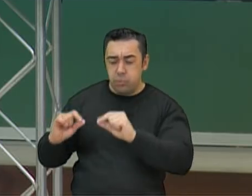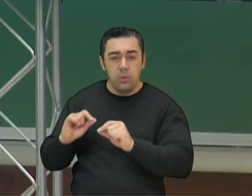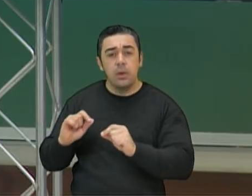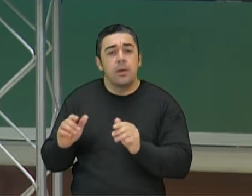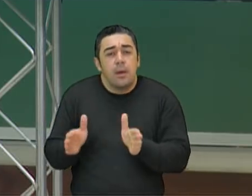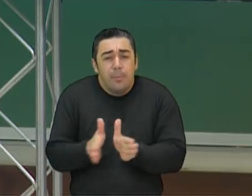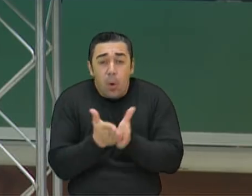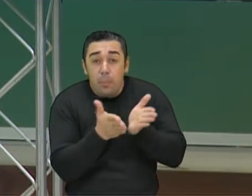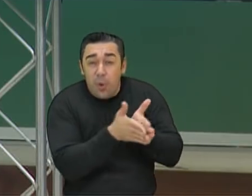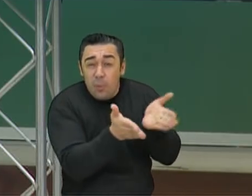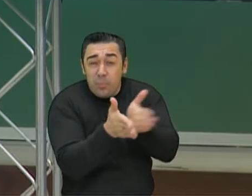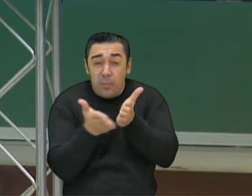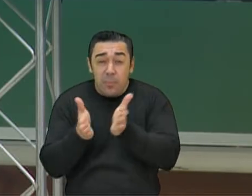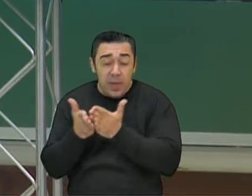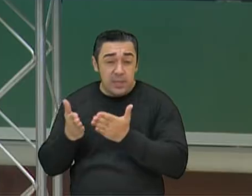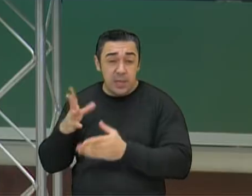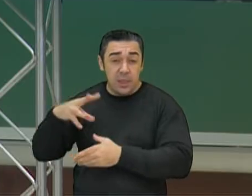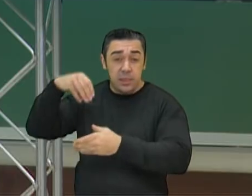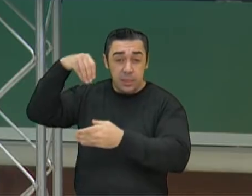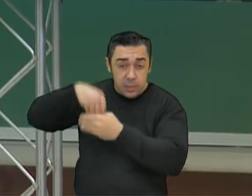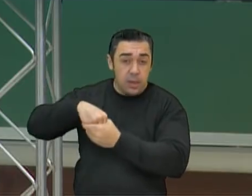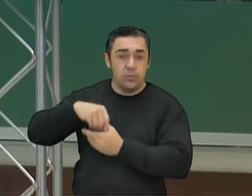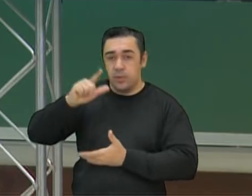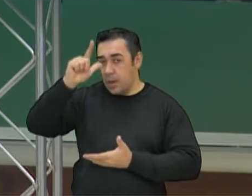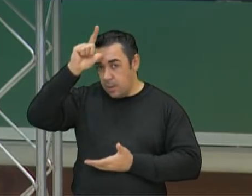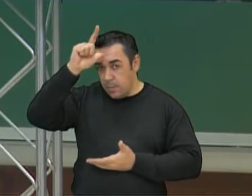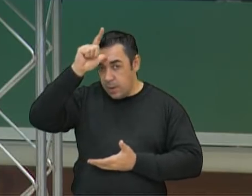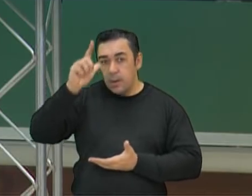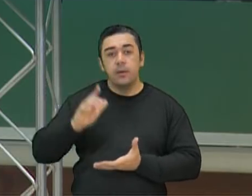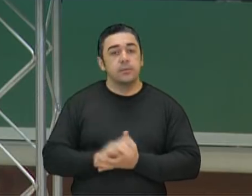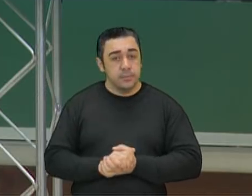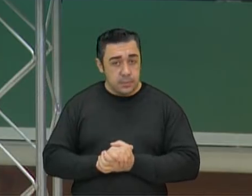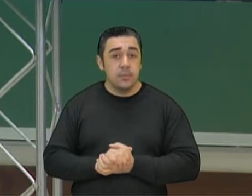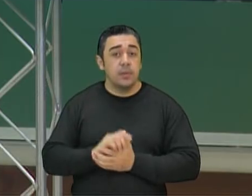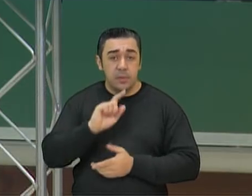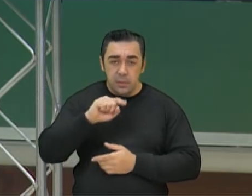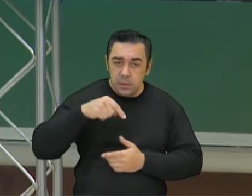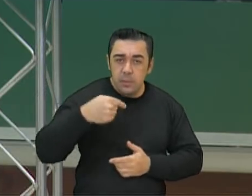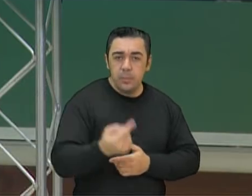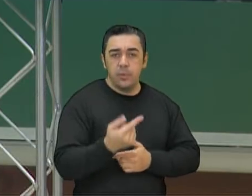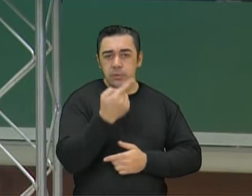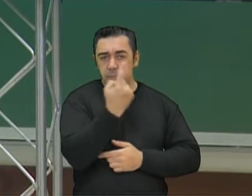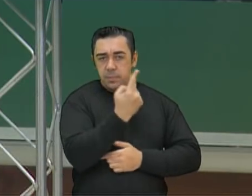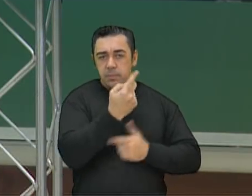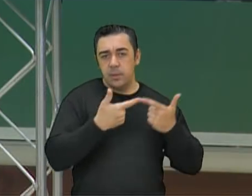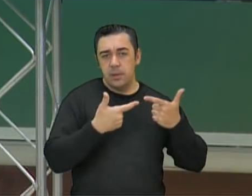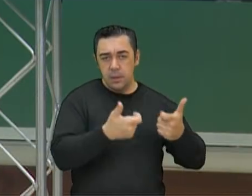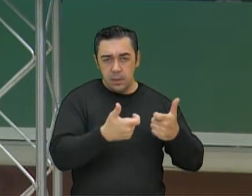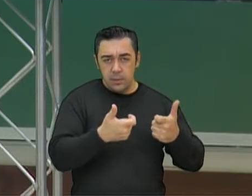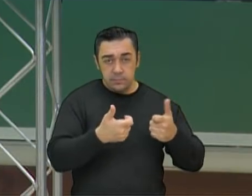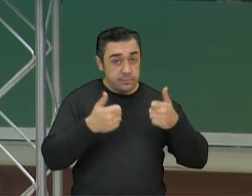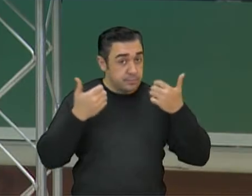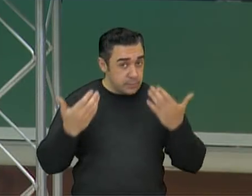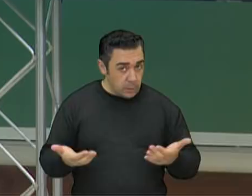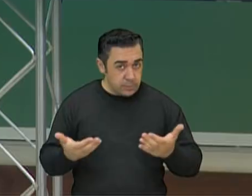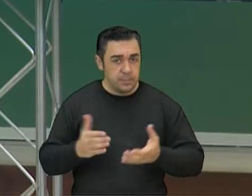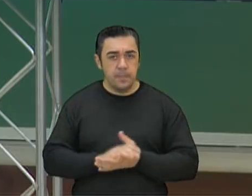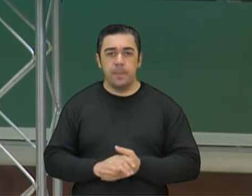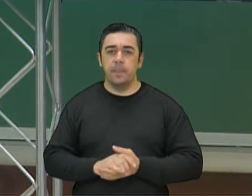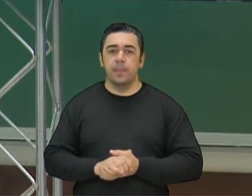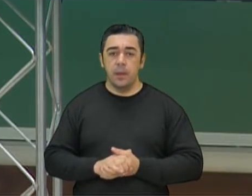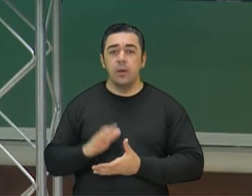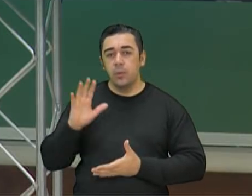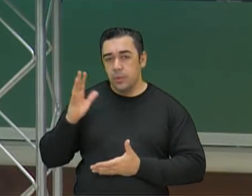pobreza. Esse cenário que marcava a Alemanha após a Primeira Guerra Mundial. Então, de